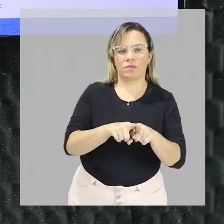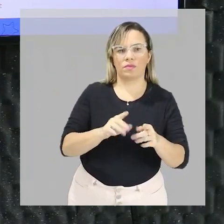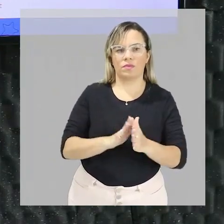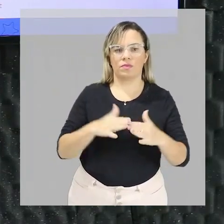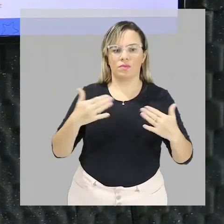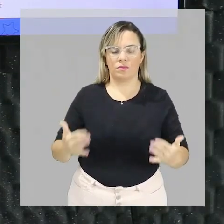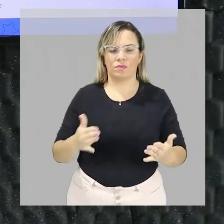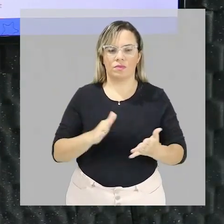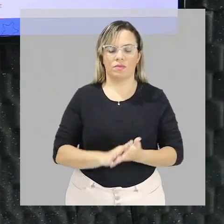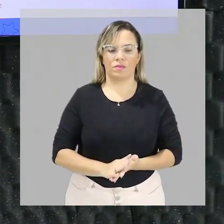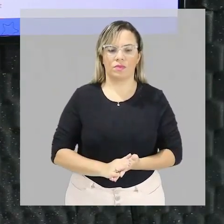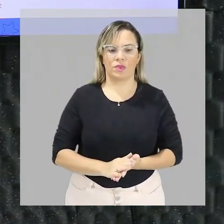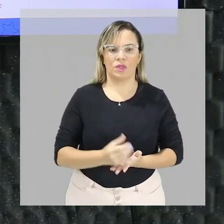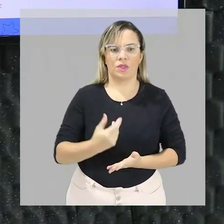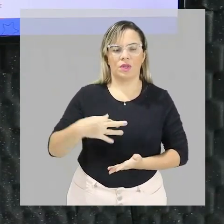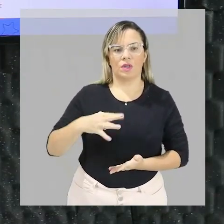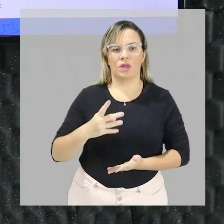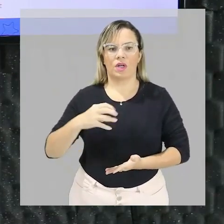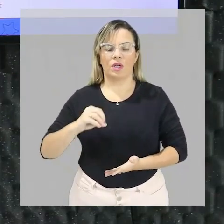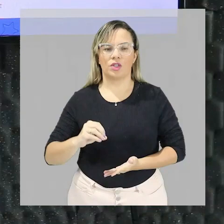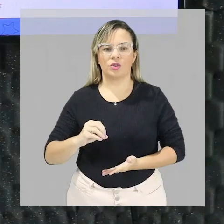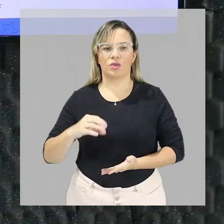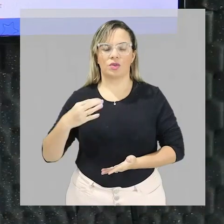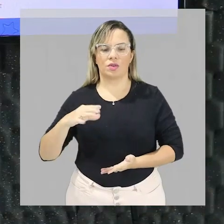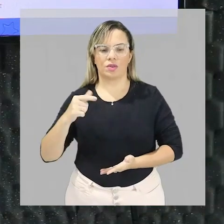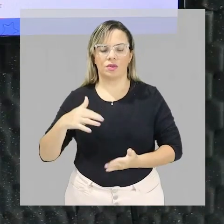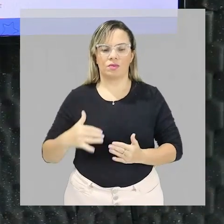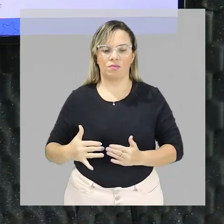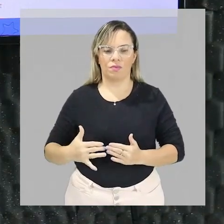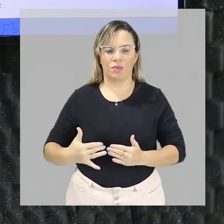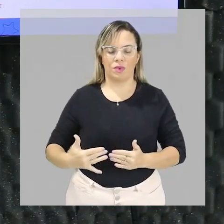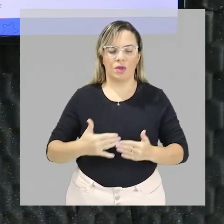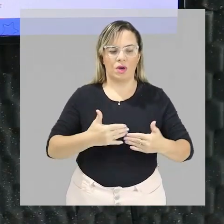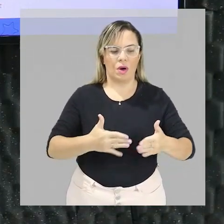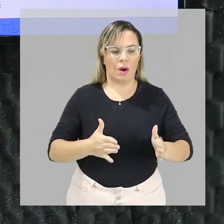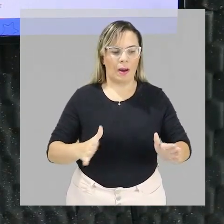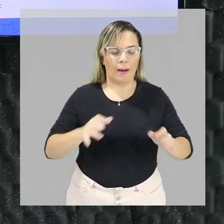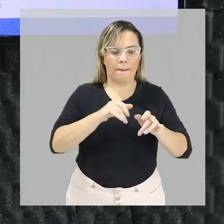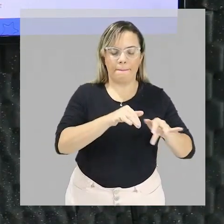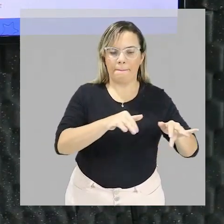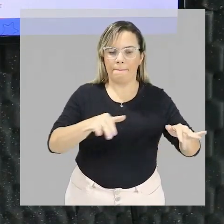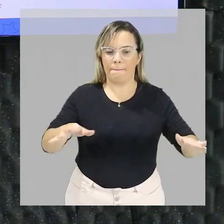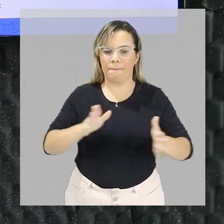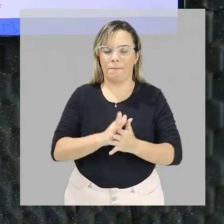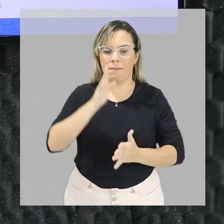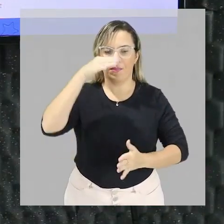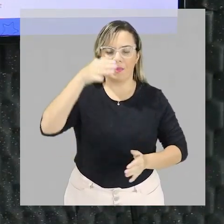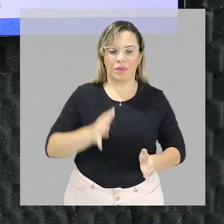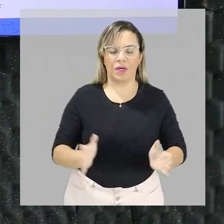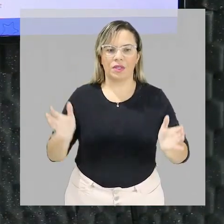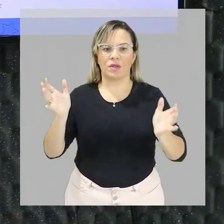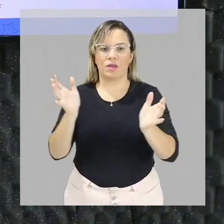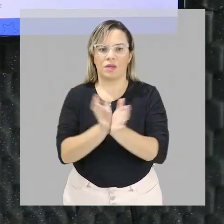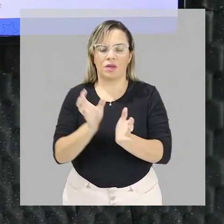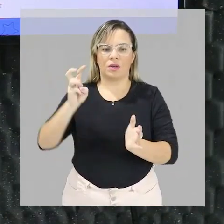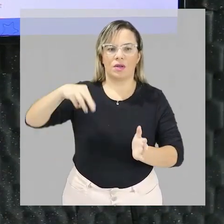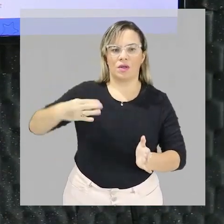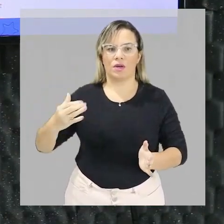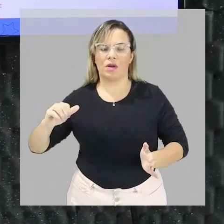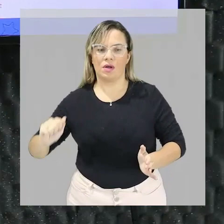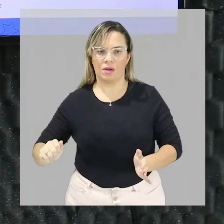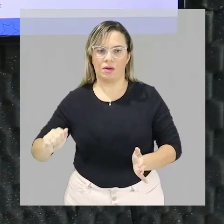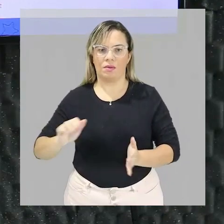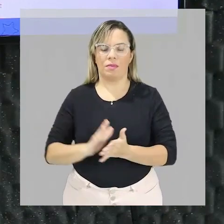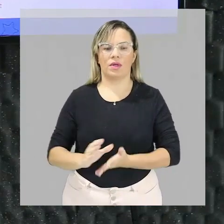linha de crédito que foi estendida principalmente favorecendo aos setores da classe média, por